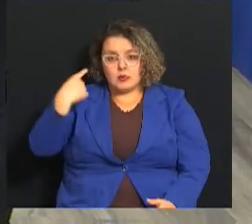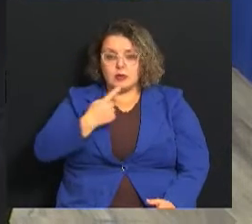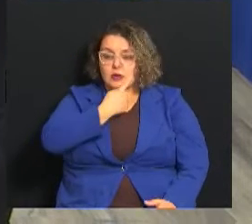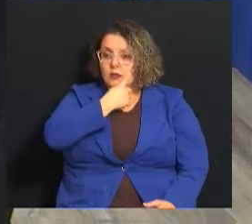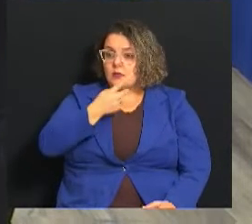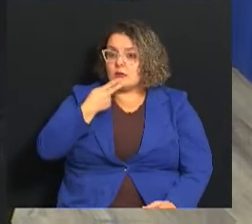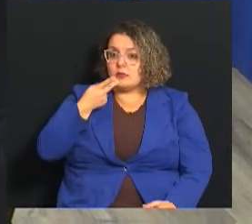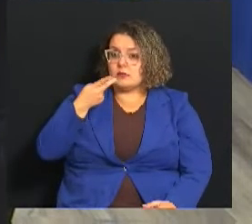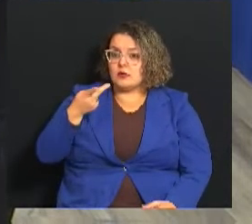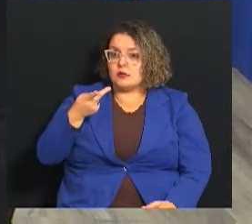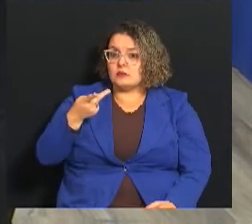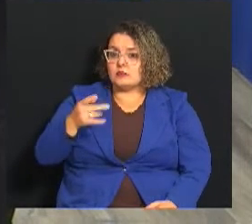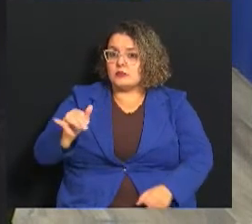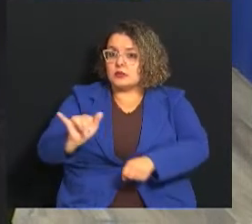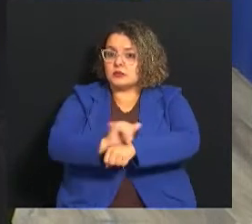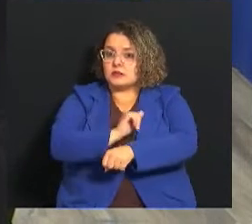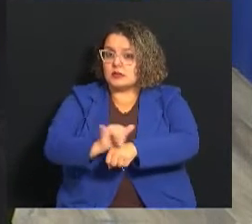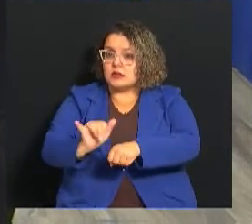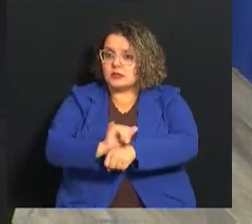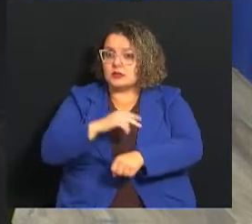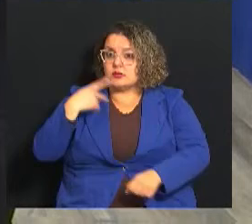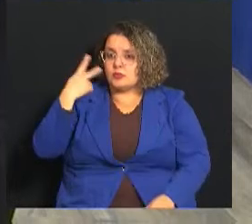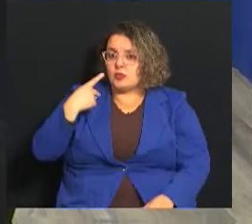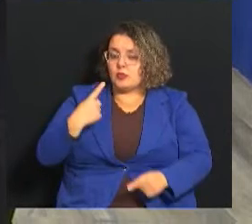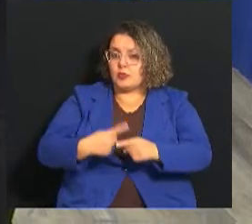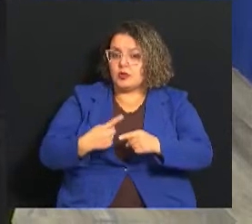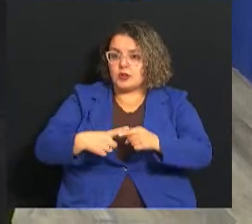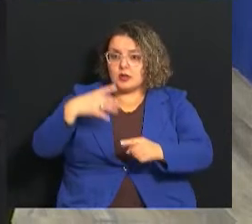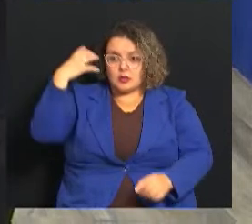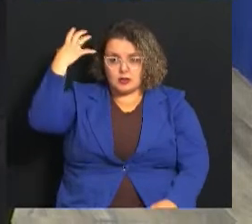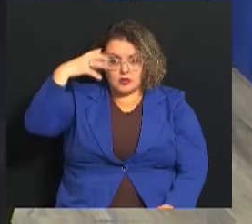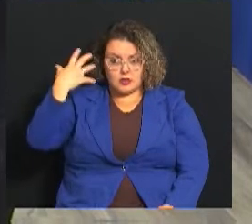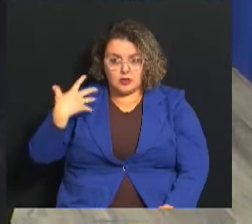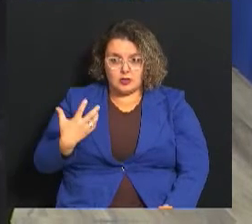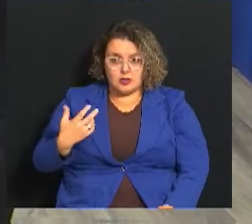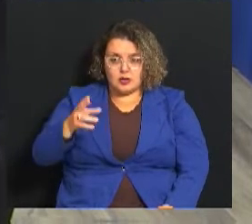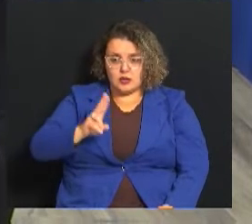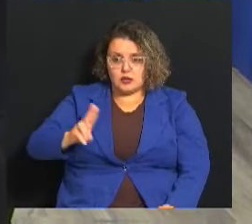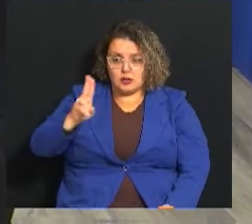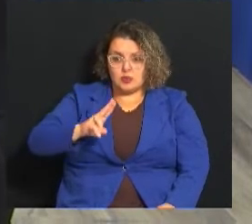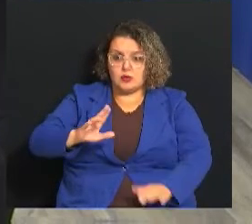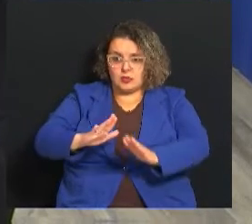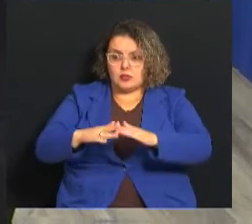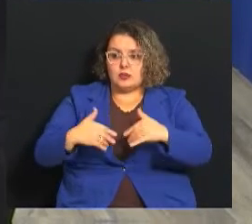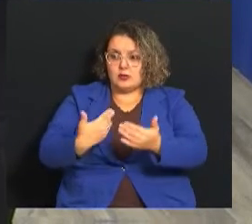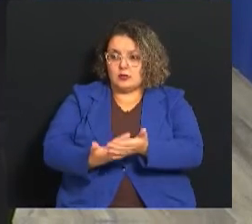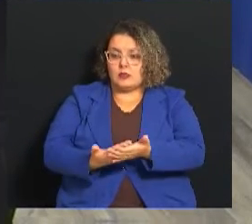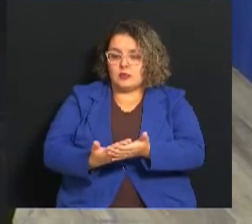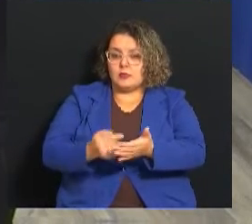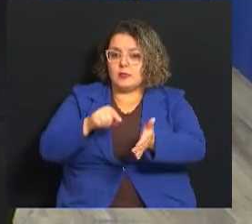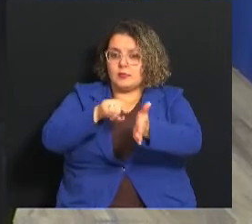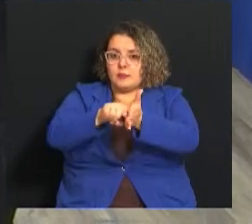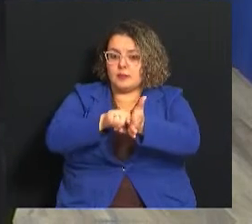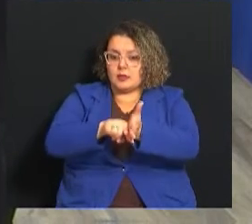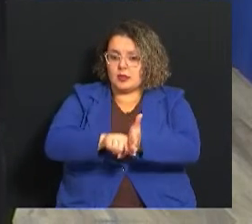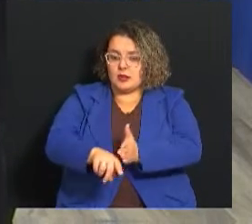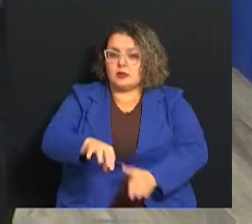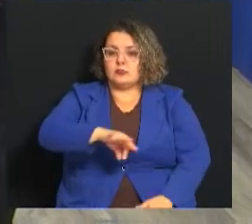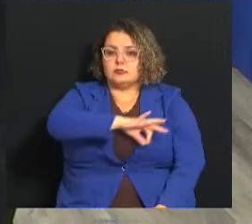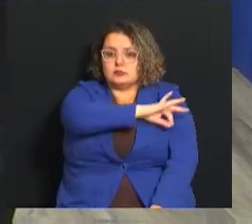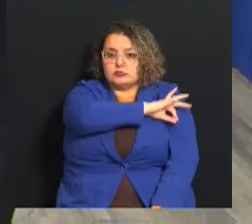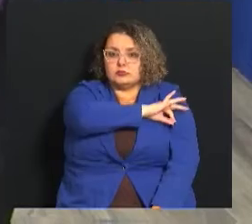ferramenta parlamentar, porque a Guida Calisto, ela utilizou o requerimento para poder questionar o executivo. E